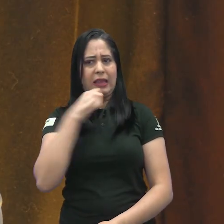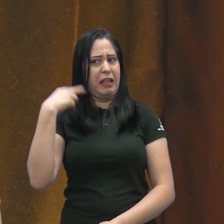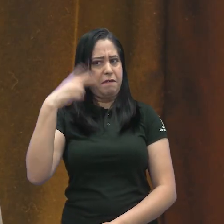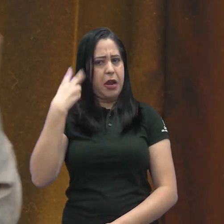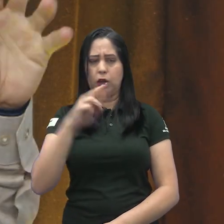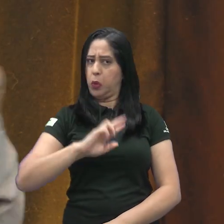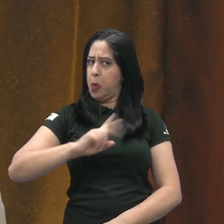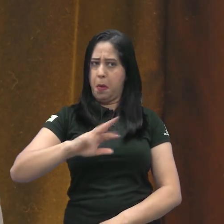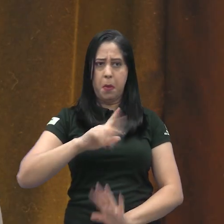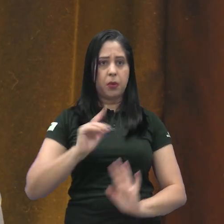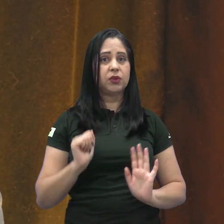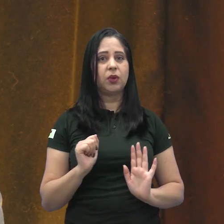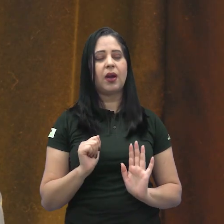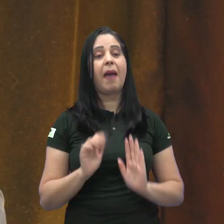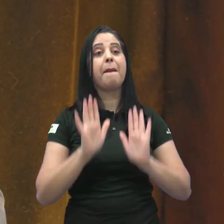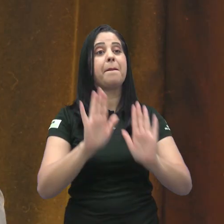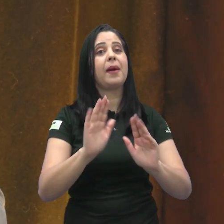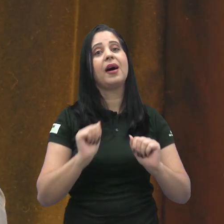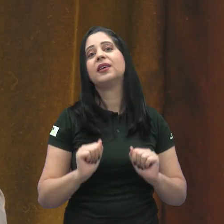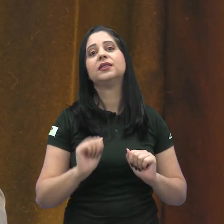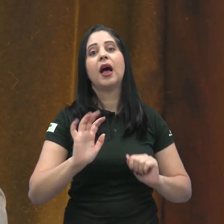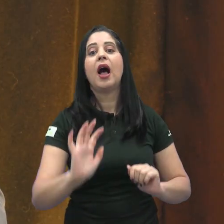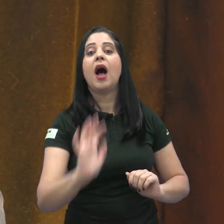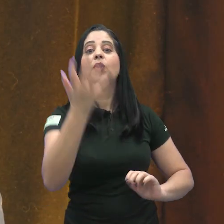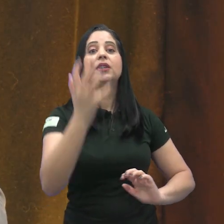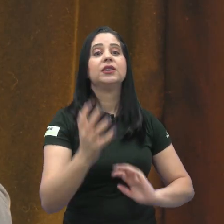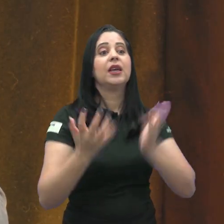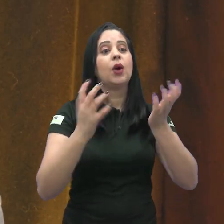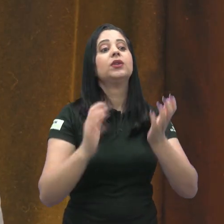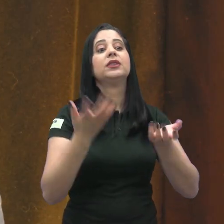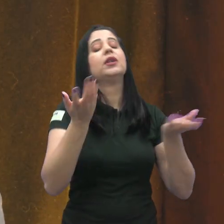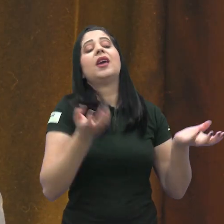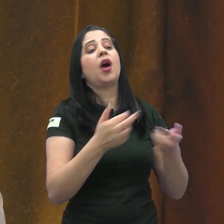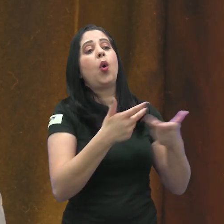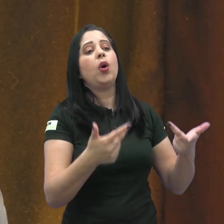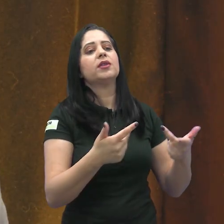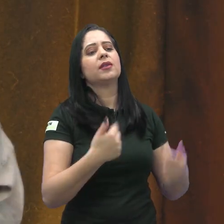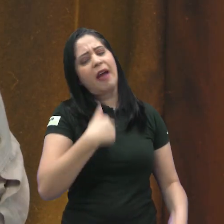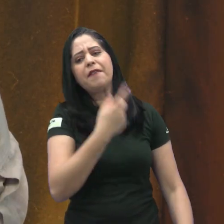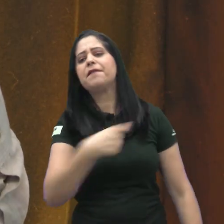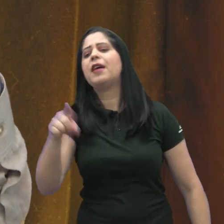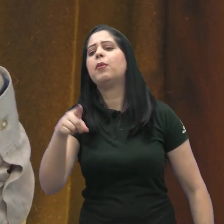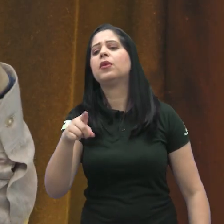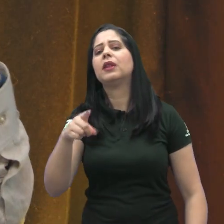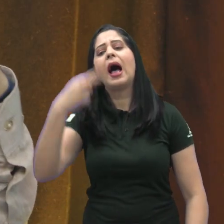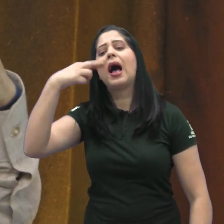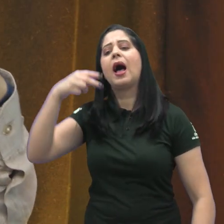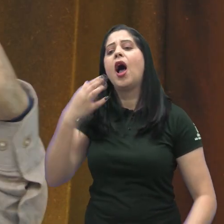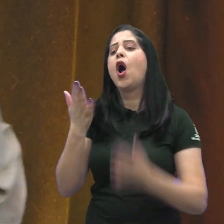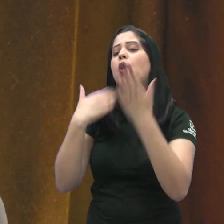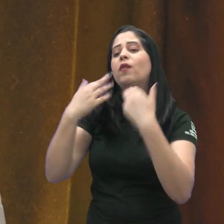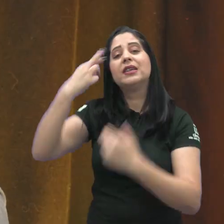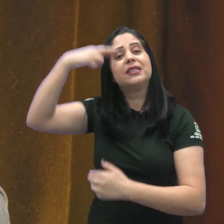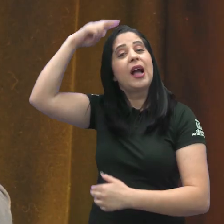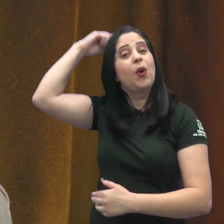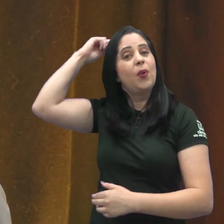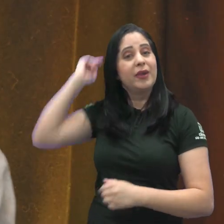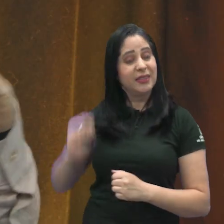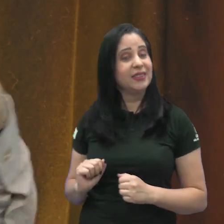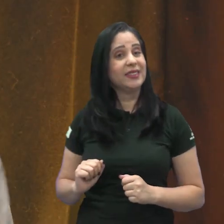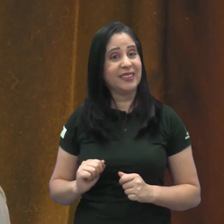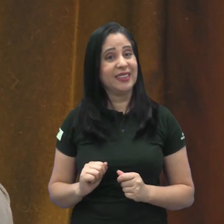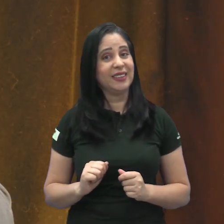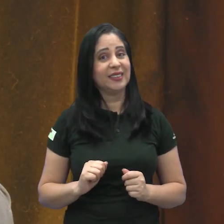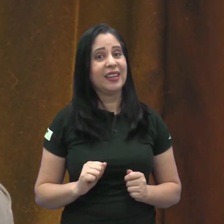né? Era um comerciante. Tudo que acontecia, vamos no Robertinho da Padaria. Qualquer problema, às vezes tem problema até de família, é